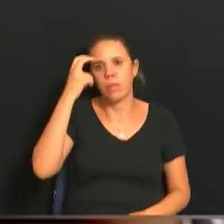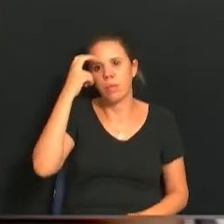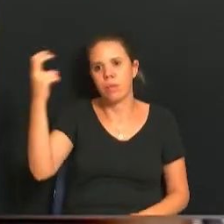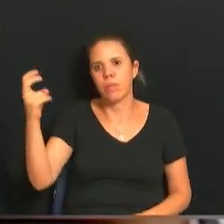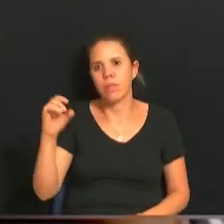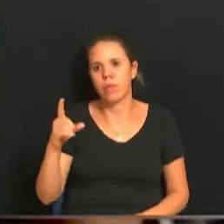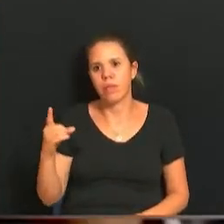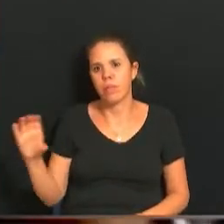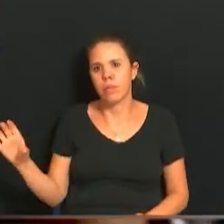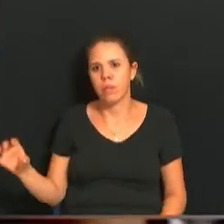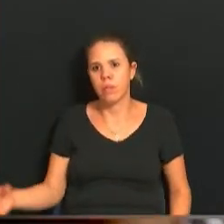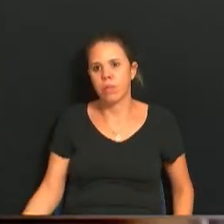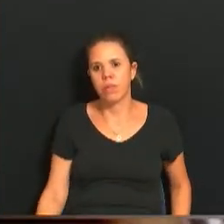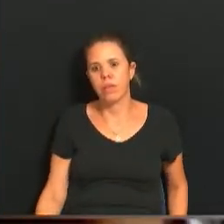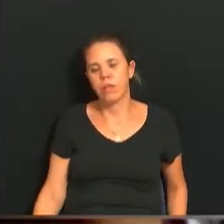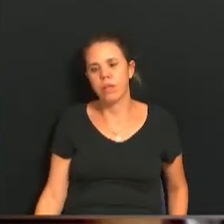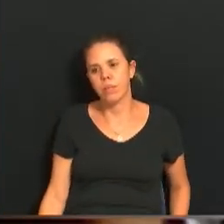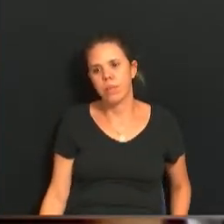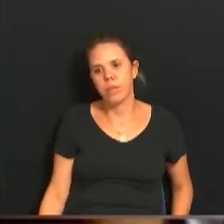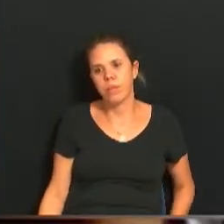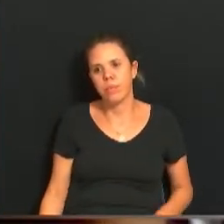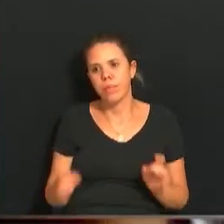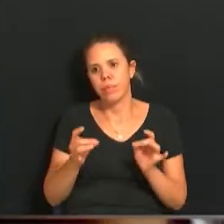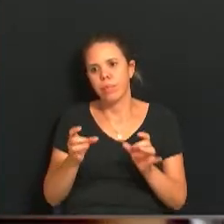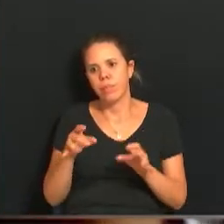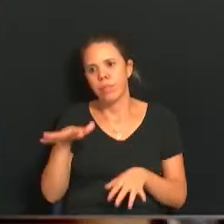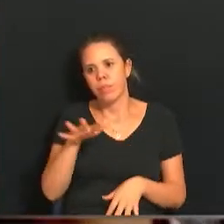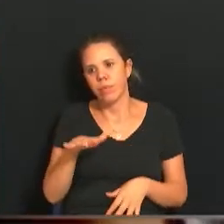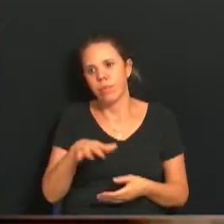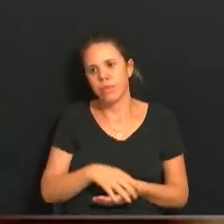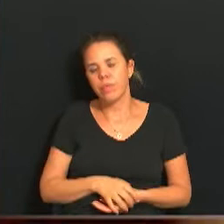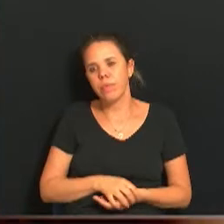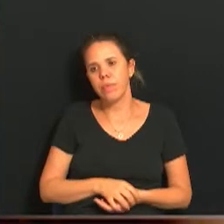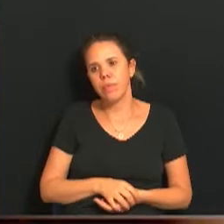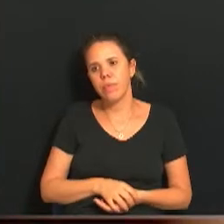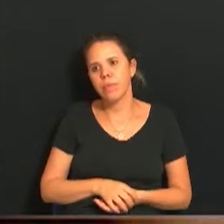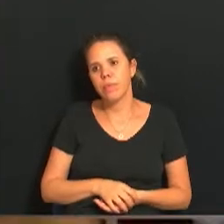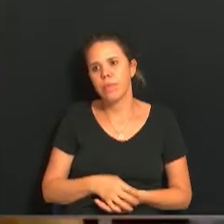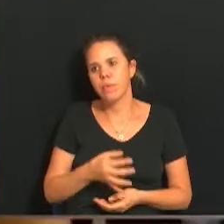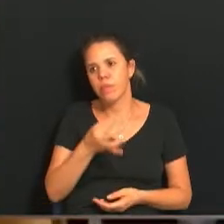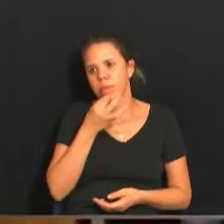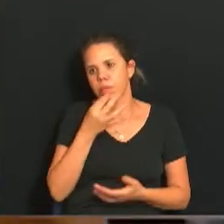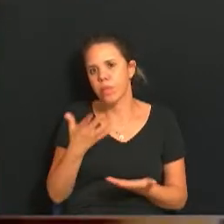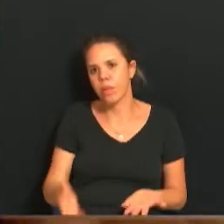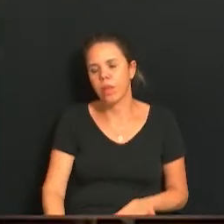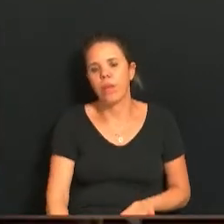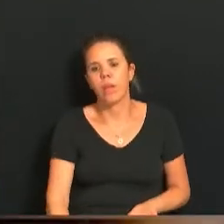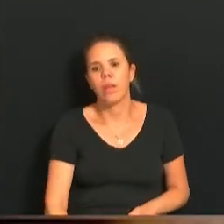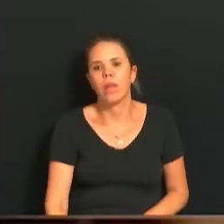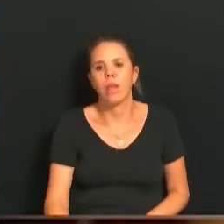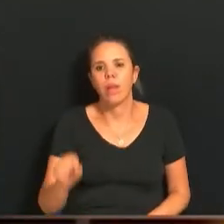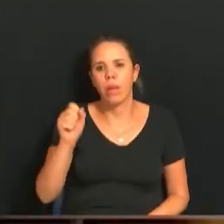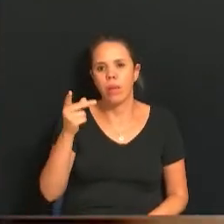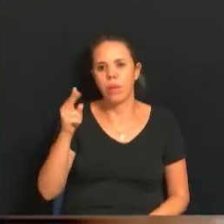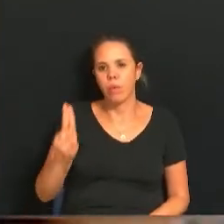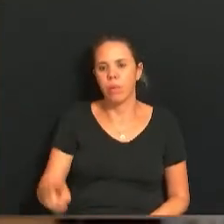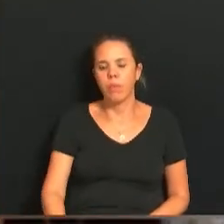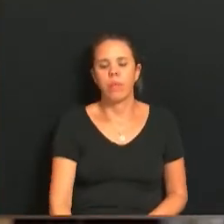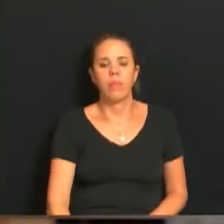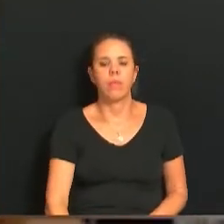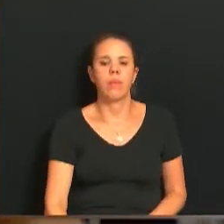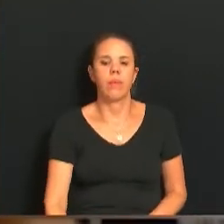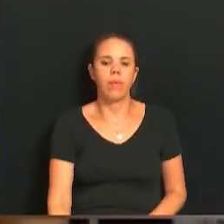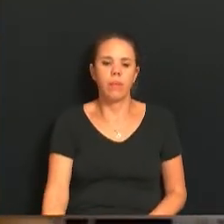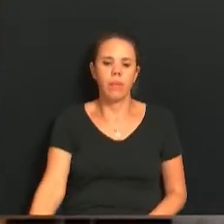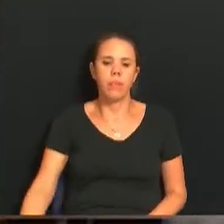INDEC. A intenção da União era vender toda a área. Então, esse tem sido um posicionamento da SPU, da Superintendência do Patrimônio da